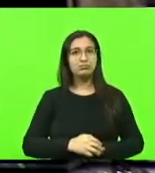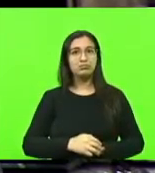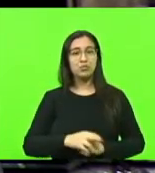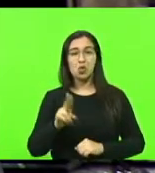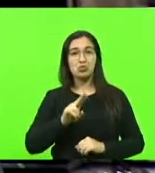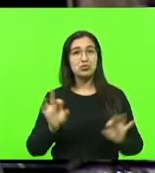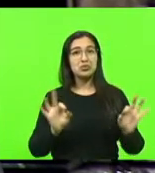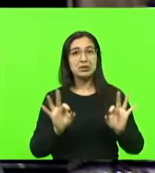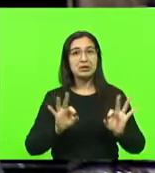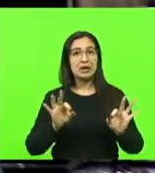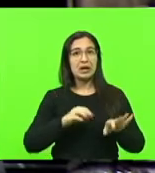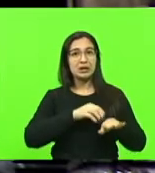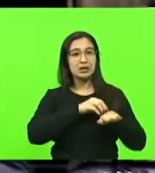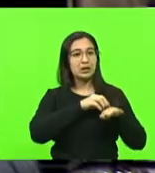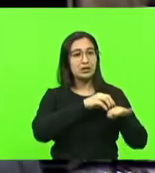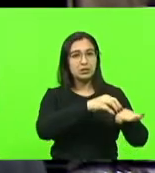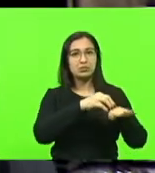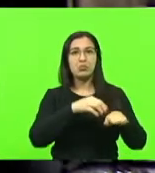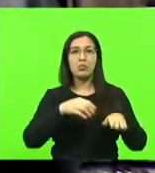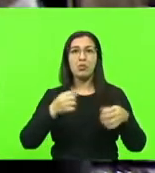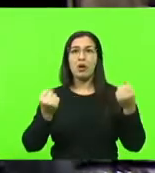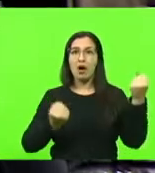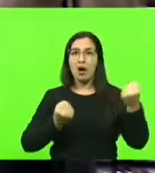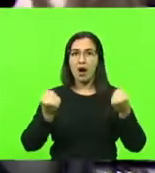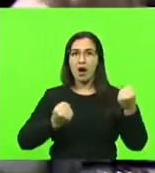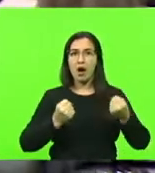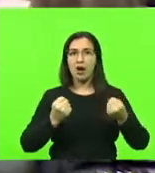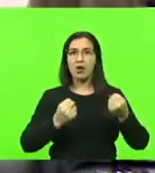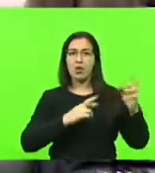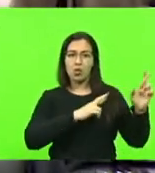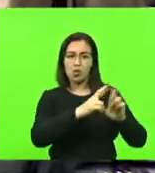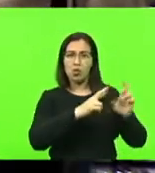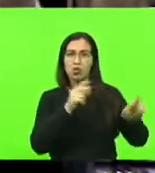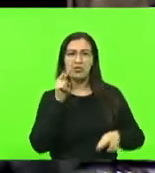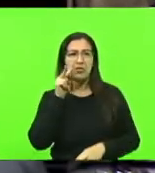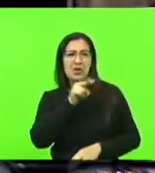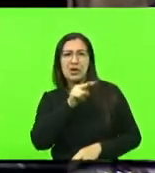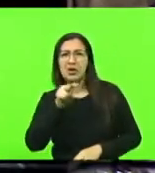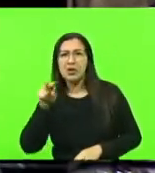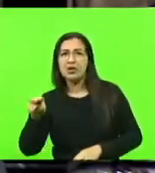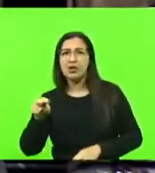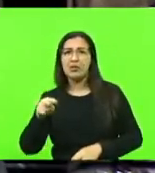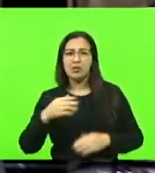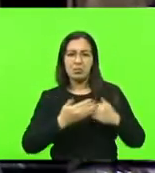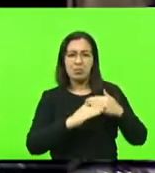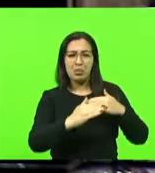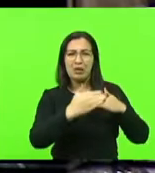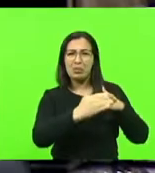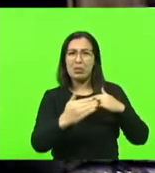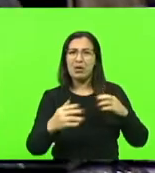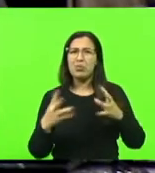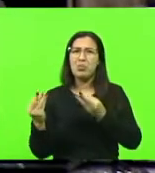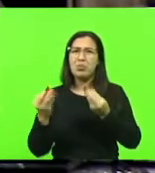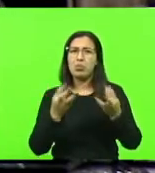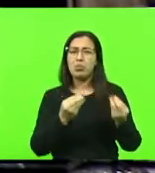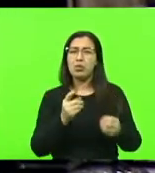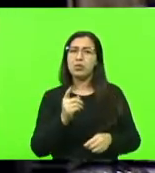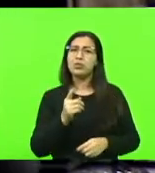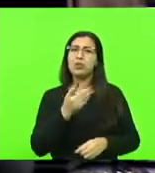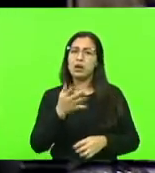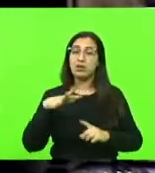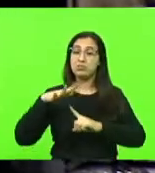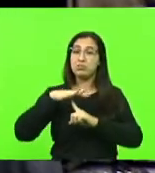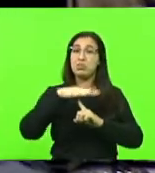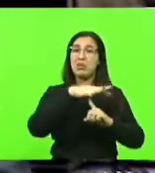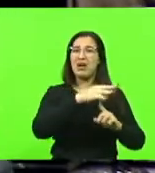Timbó, para, com flashes e pompas, anunciar a volta das cirurgias eletivas, porque a minha